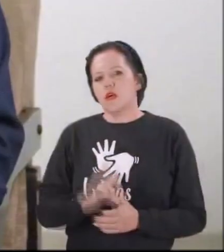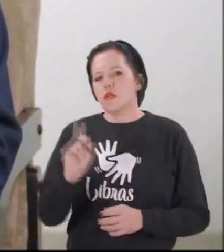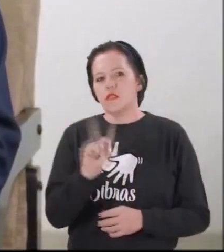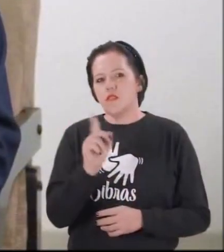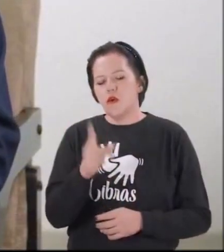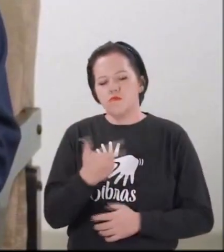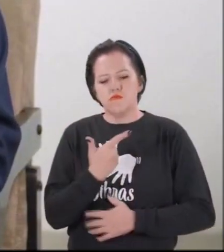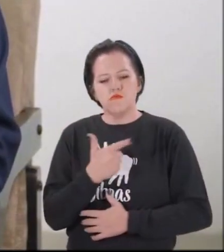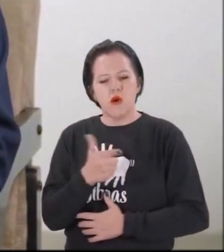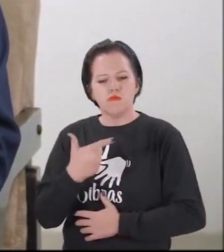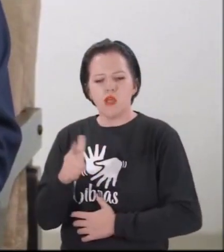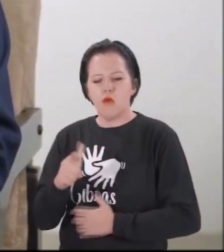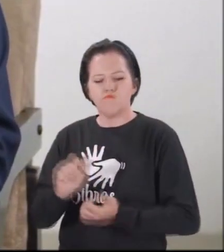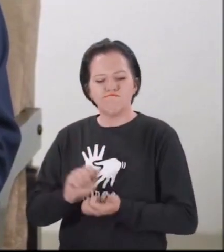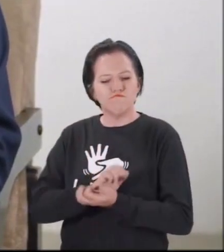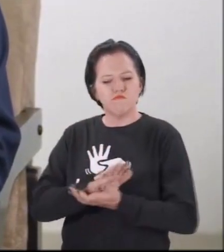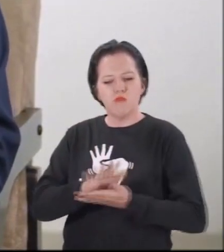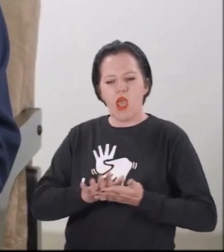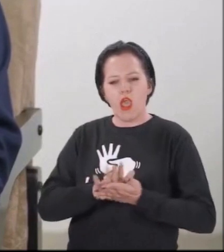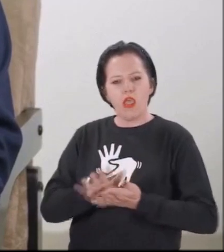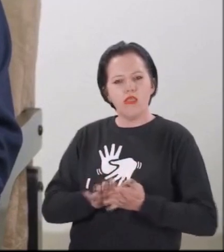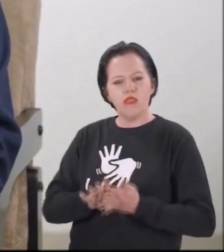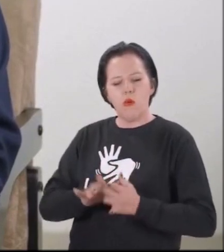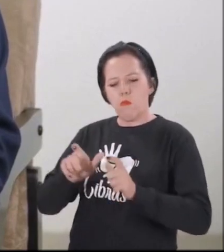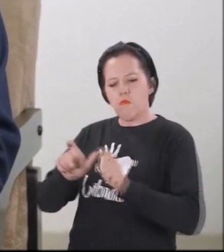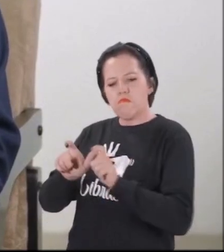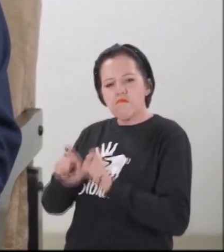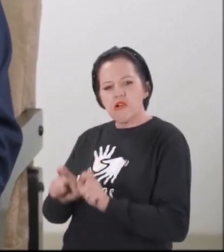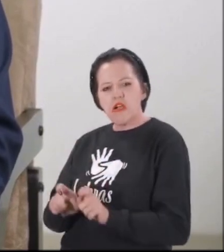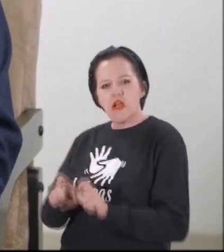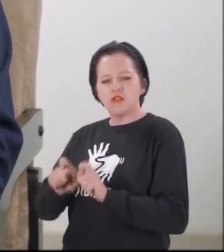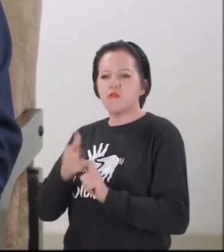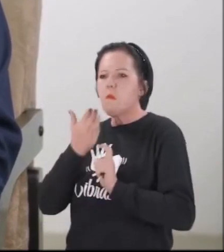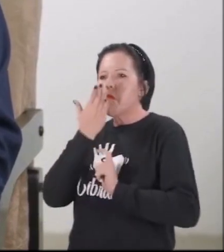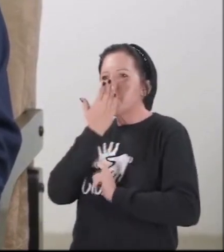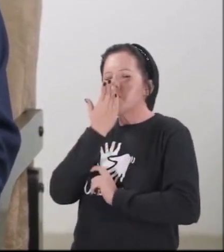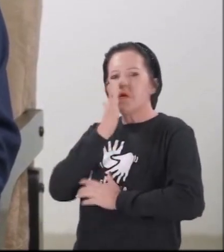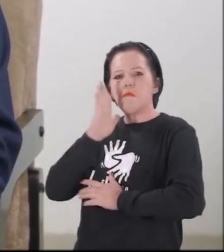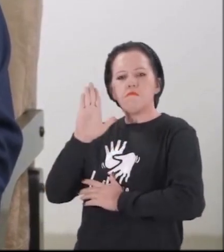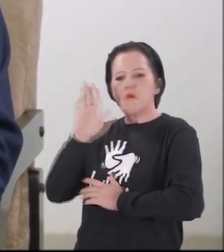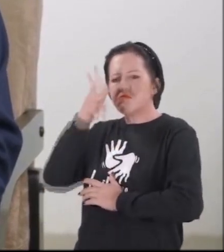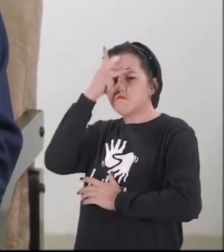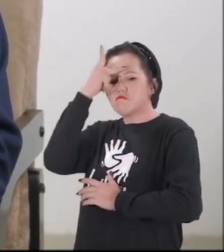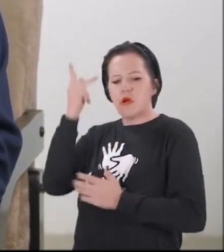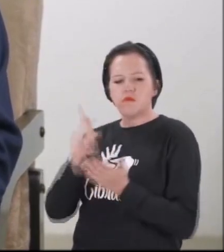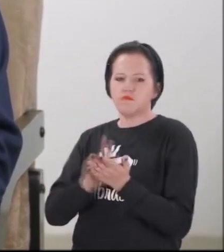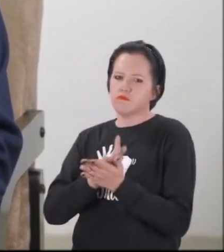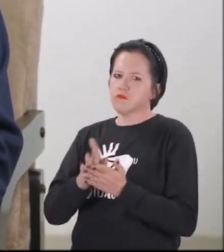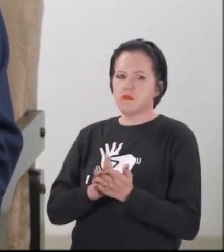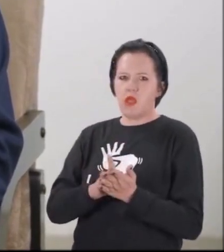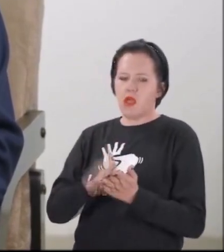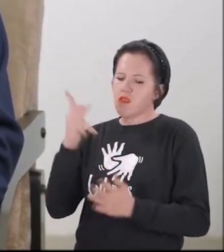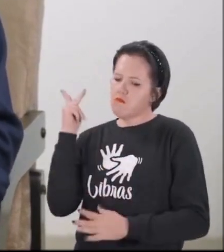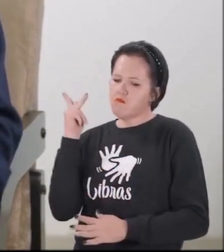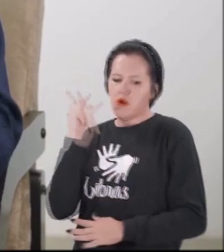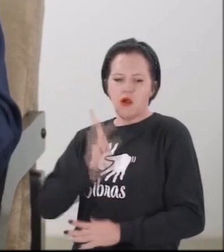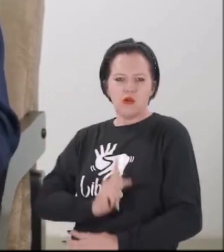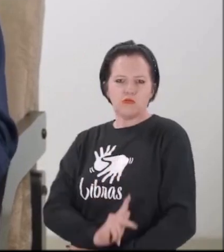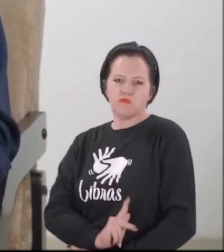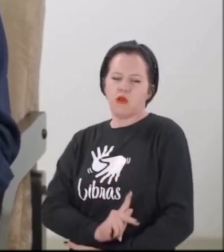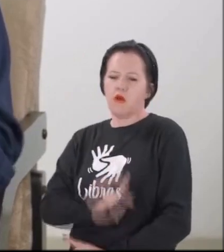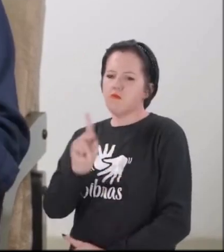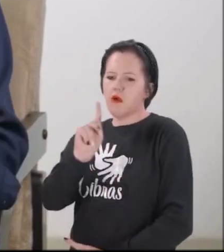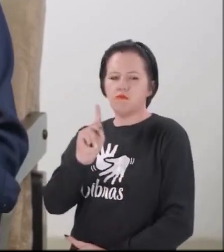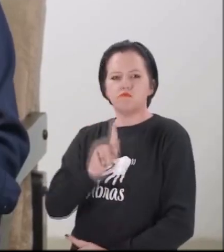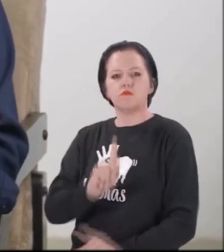Olha, nós não temos nenhum cargo da administração nossa prometido, nem a partido político,